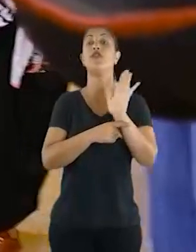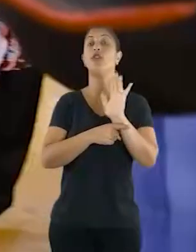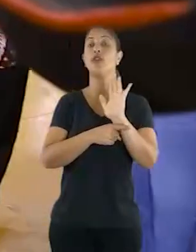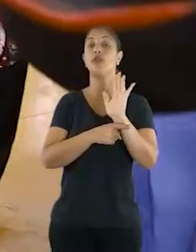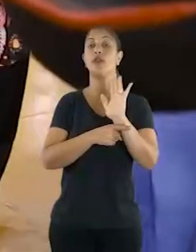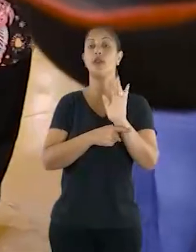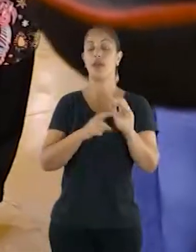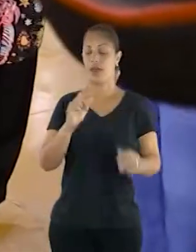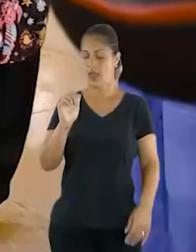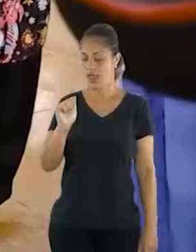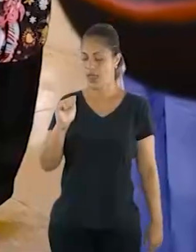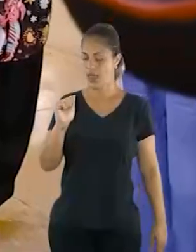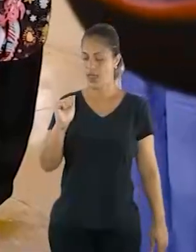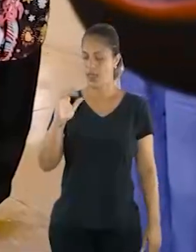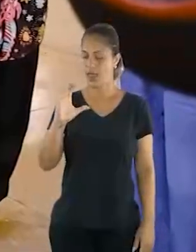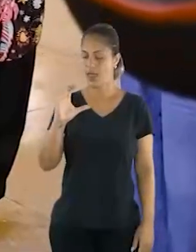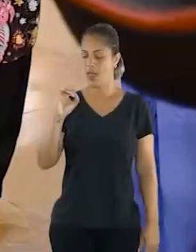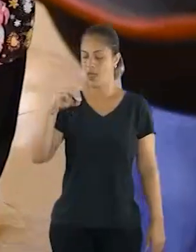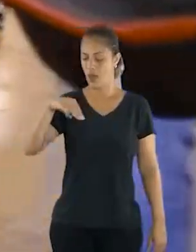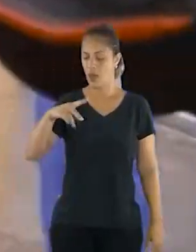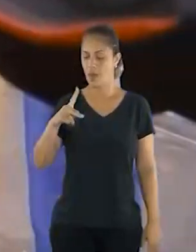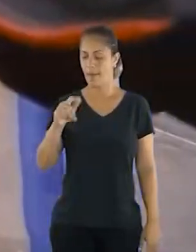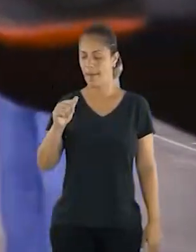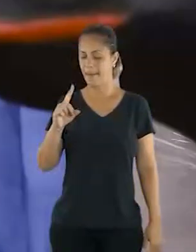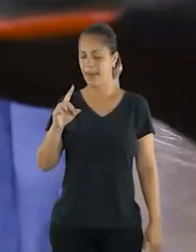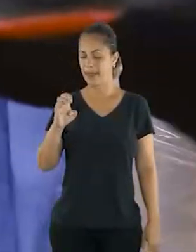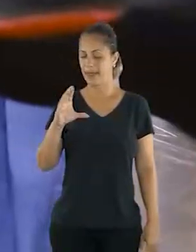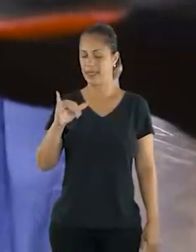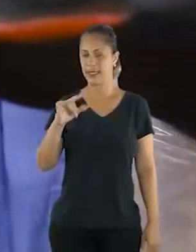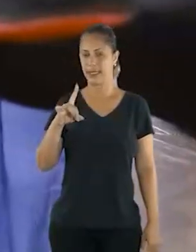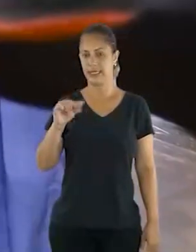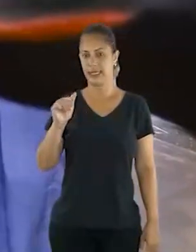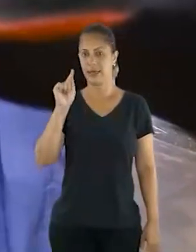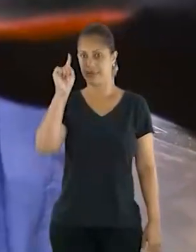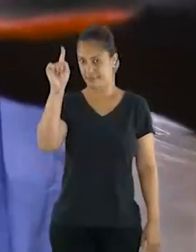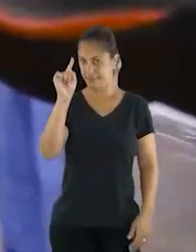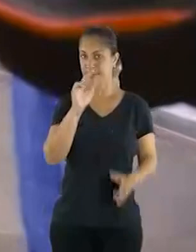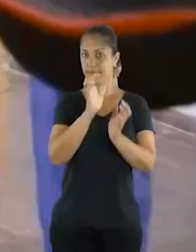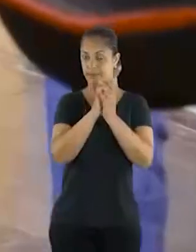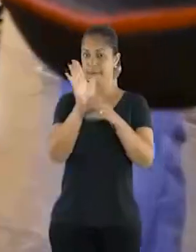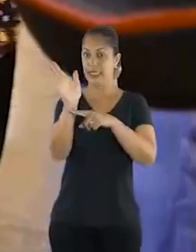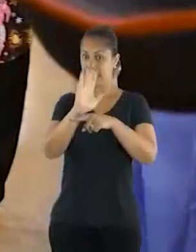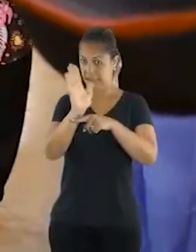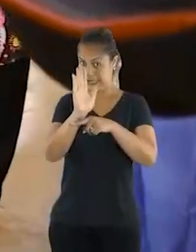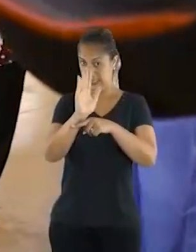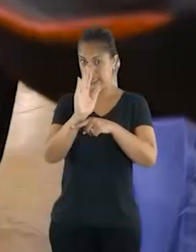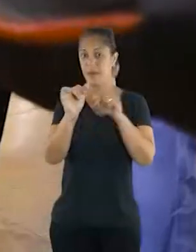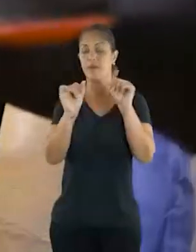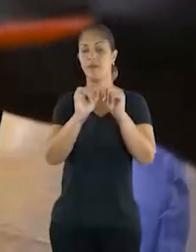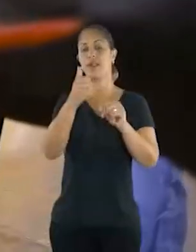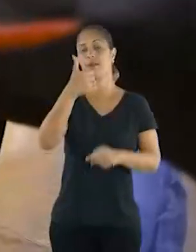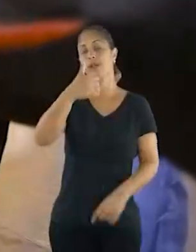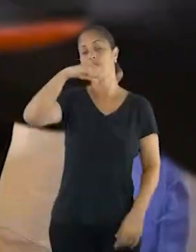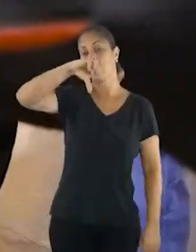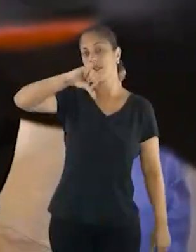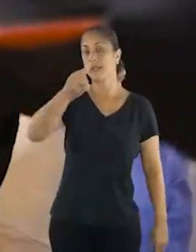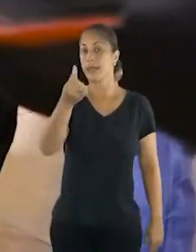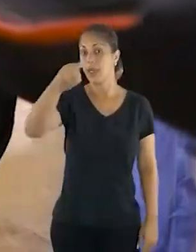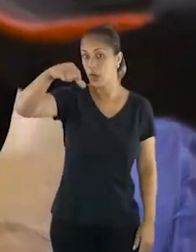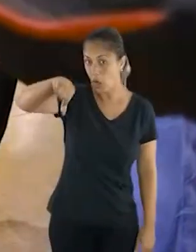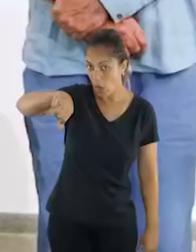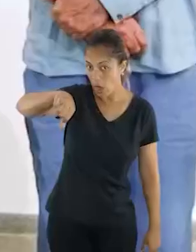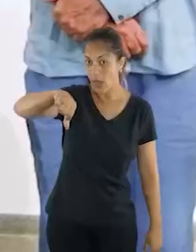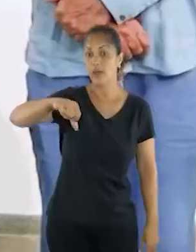A Compadecida, que é a primeira versão do Alto da Compadecida para cinema, que foi feita em